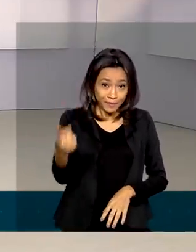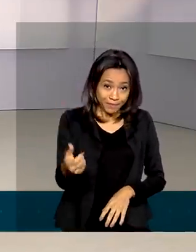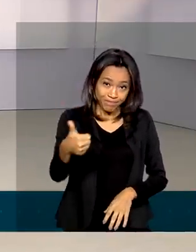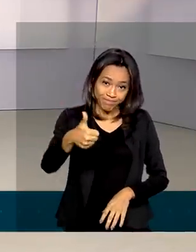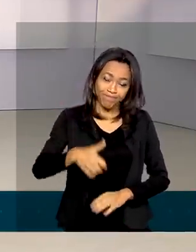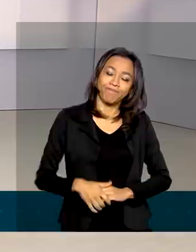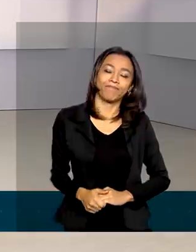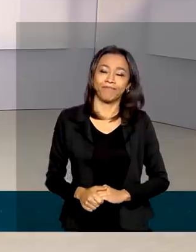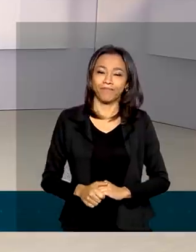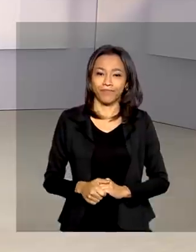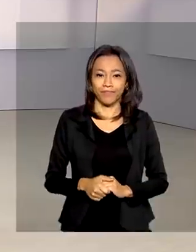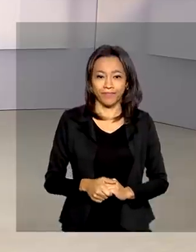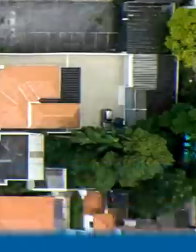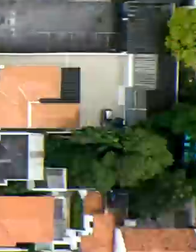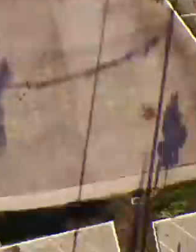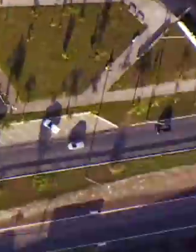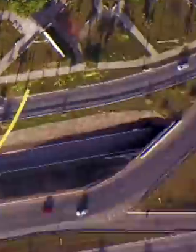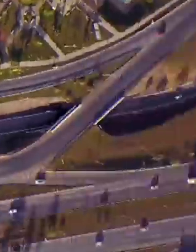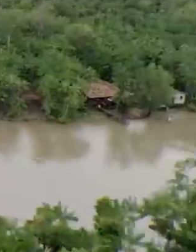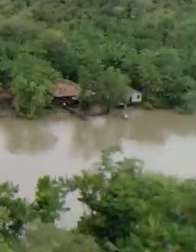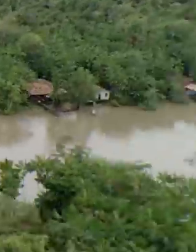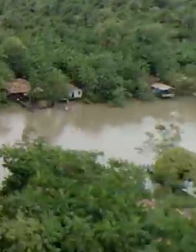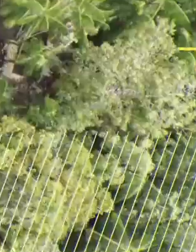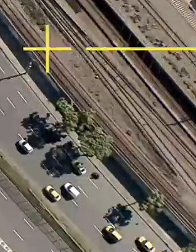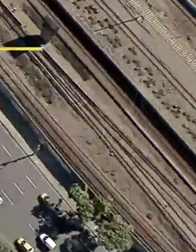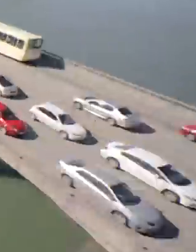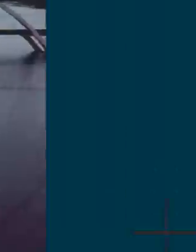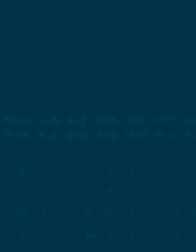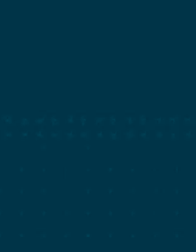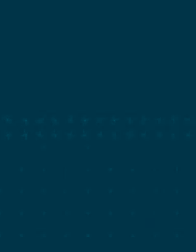na próxima edição até lá e